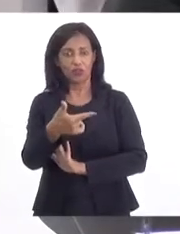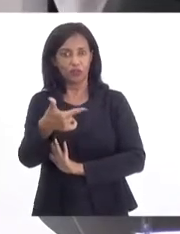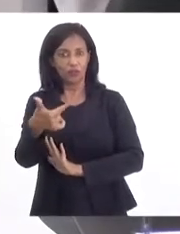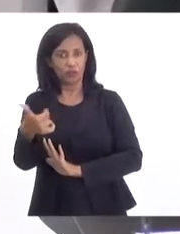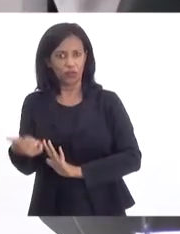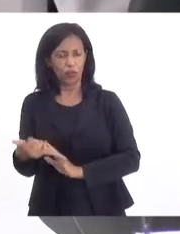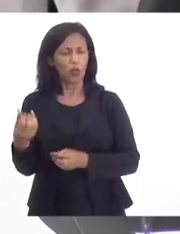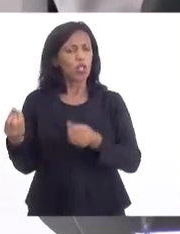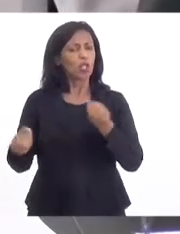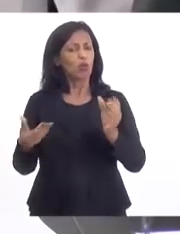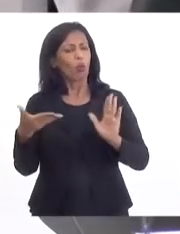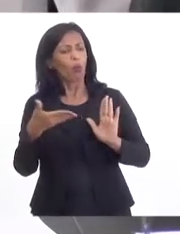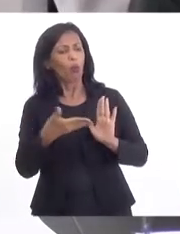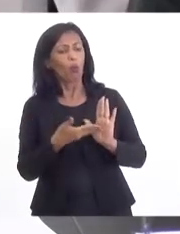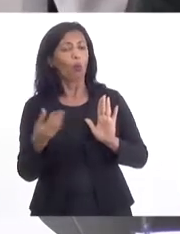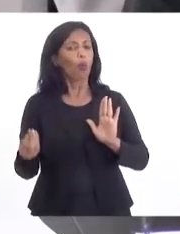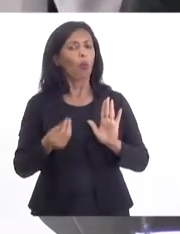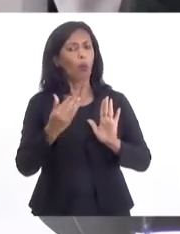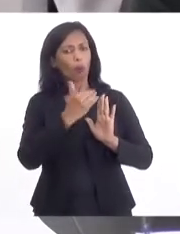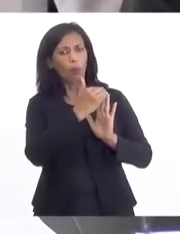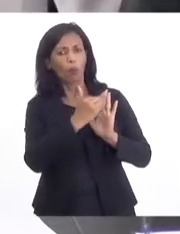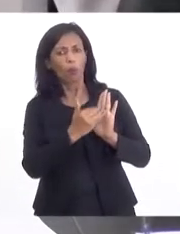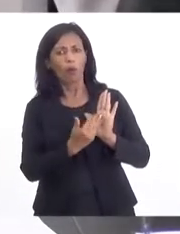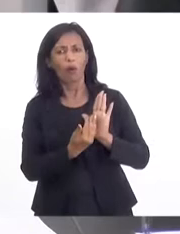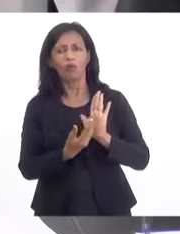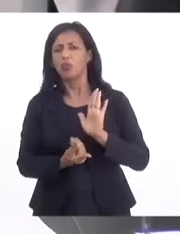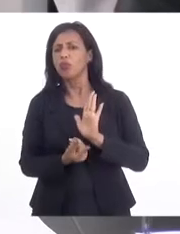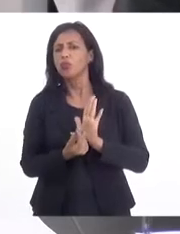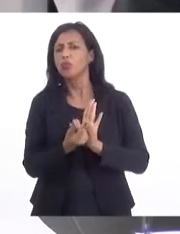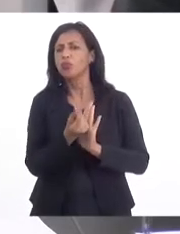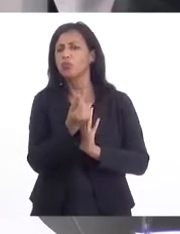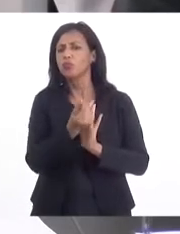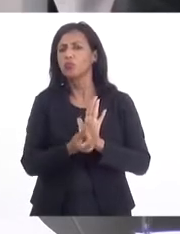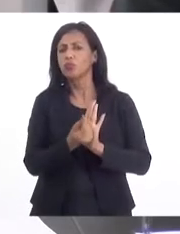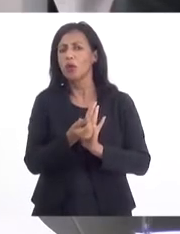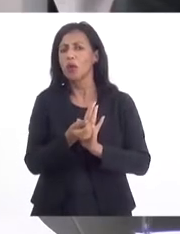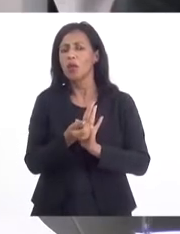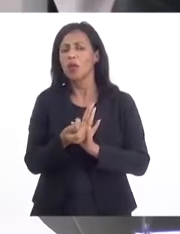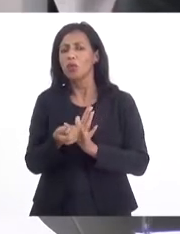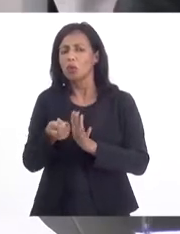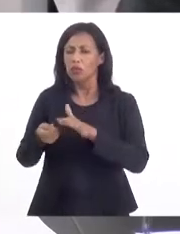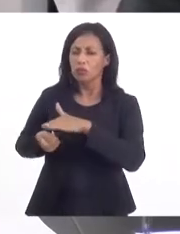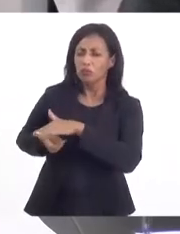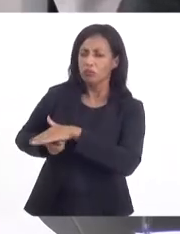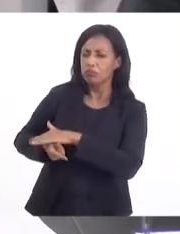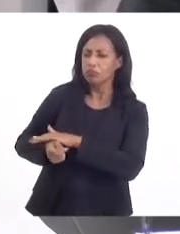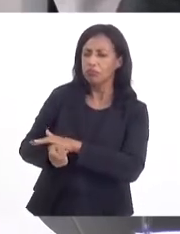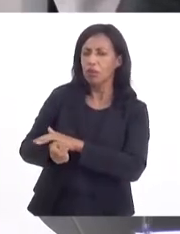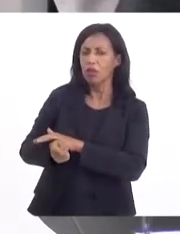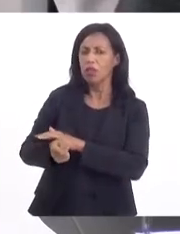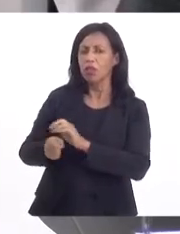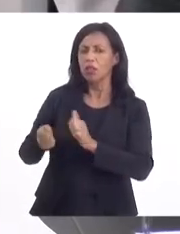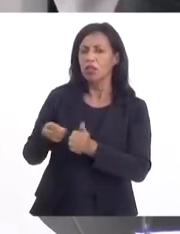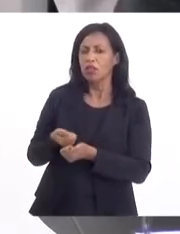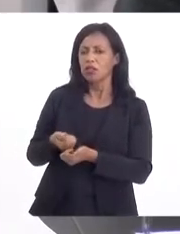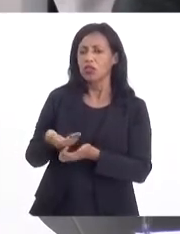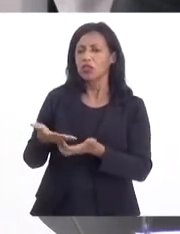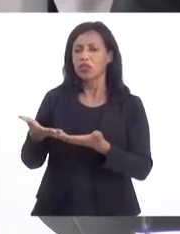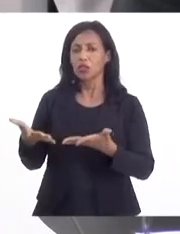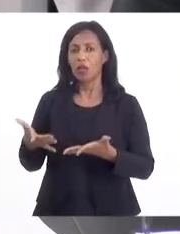e como estão todos esses orçamentos e investimentos distribuídos na LOA